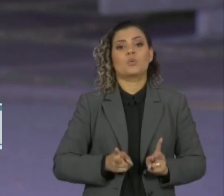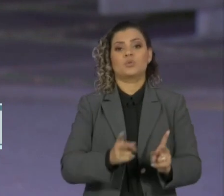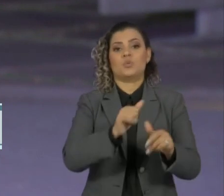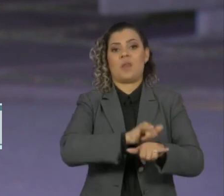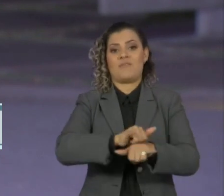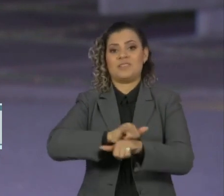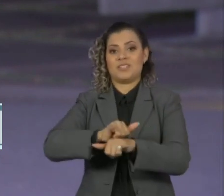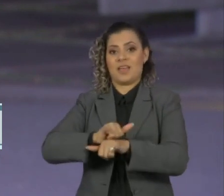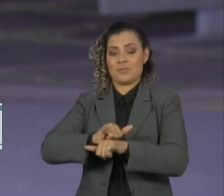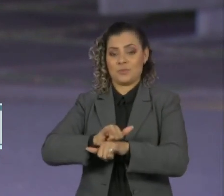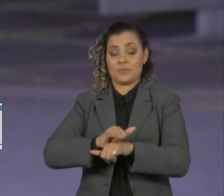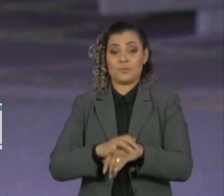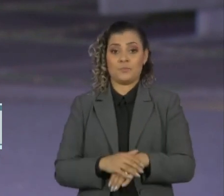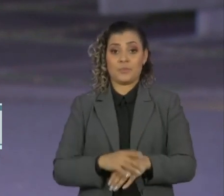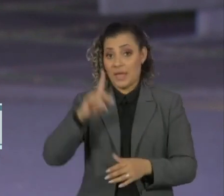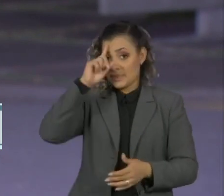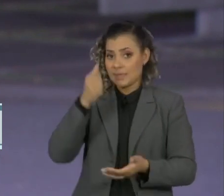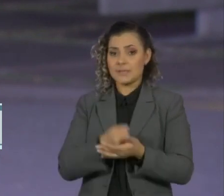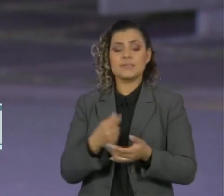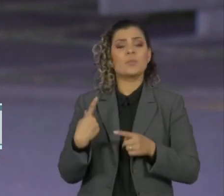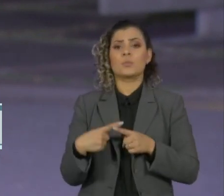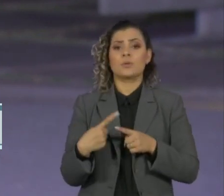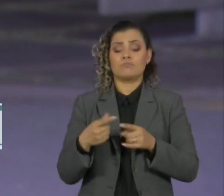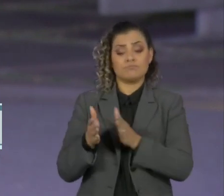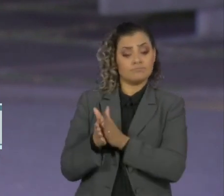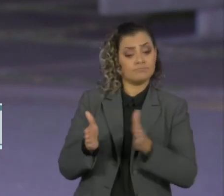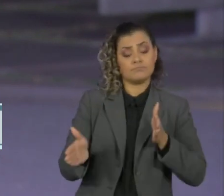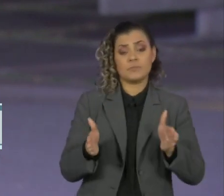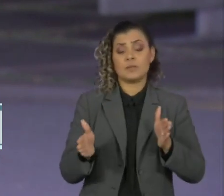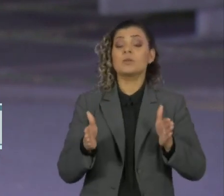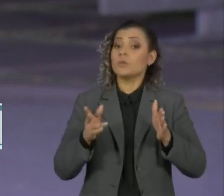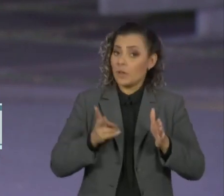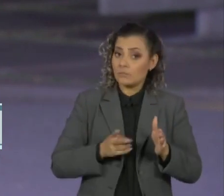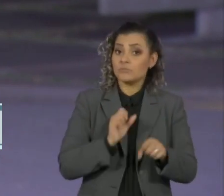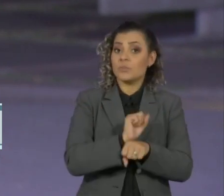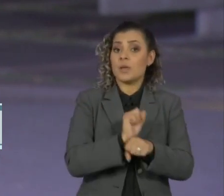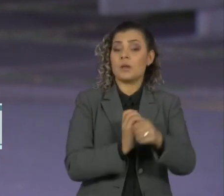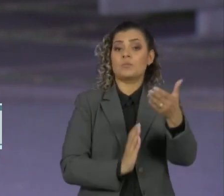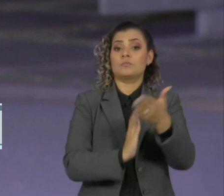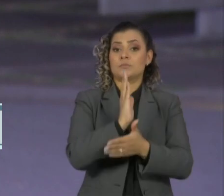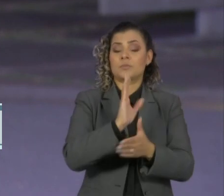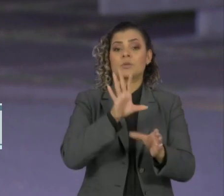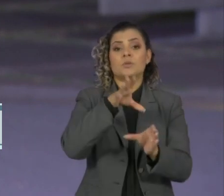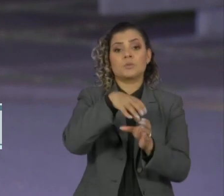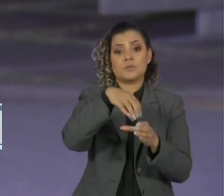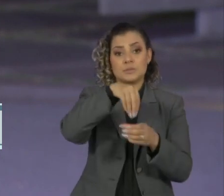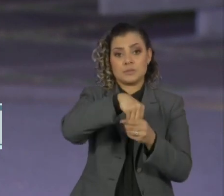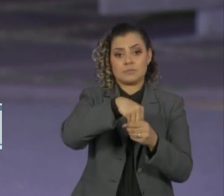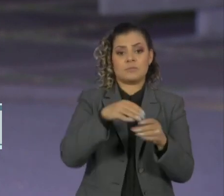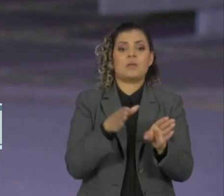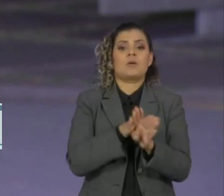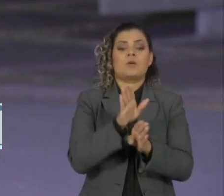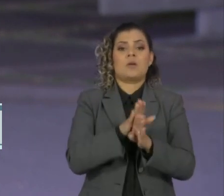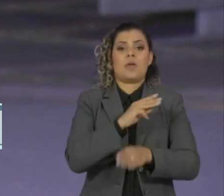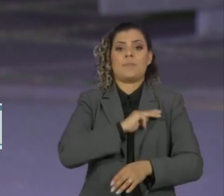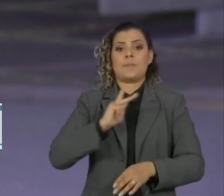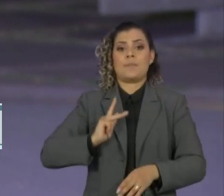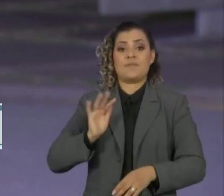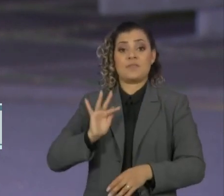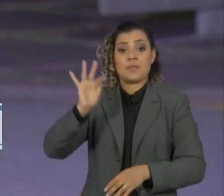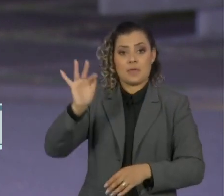da Lava Jato. A decisão é liminar e ainda deve ser aprovada pelo Conselho Superior do Ministério Público